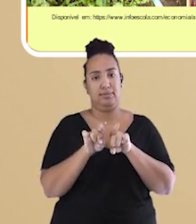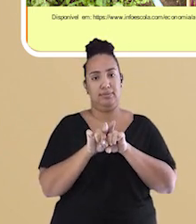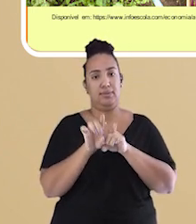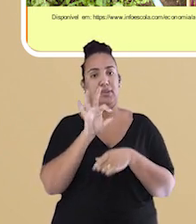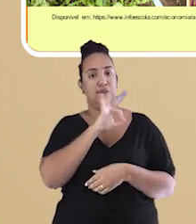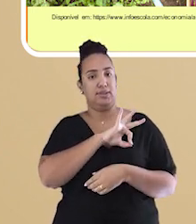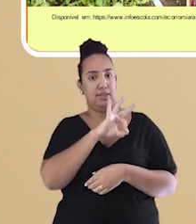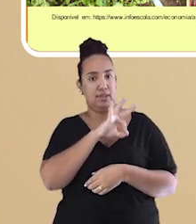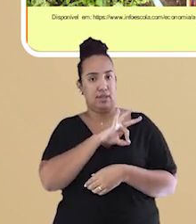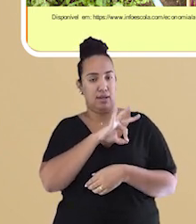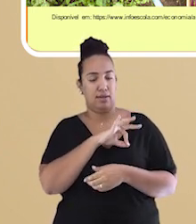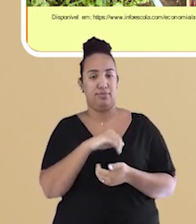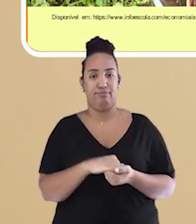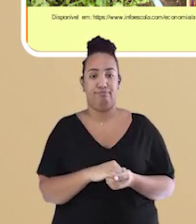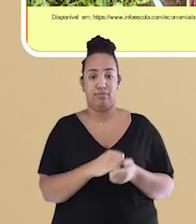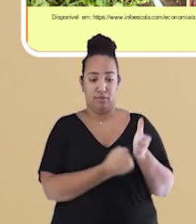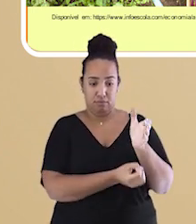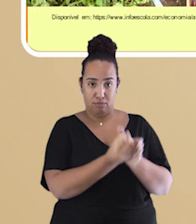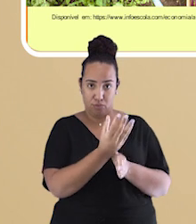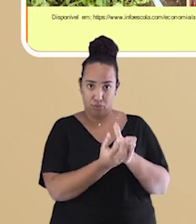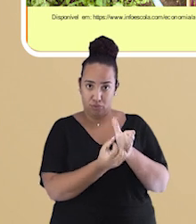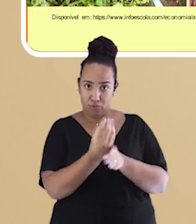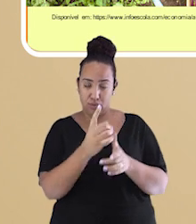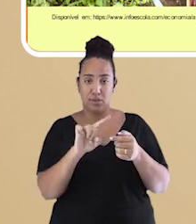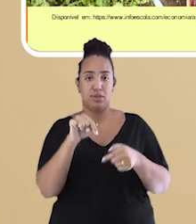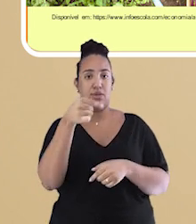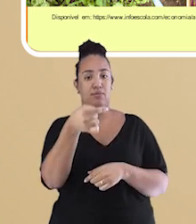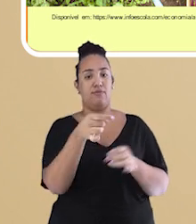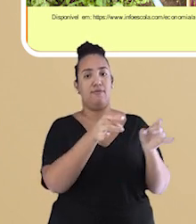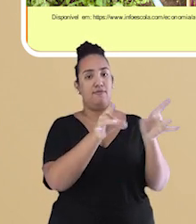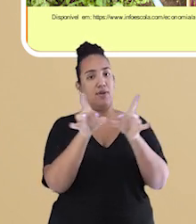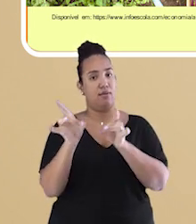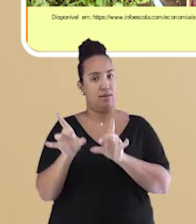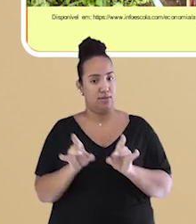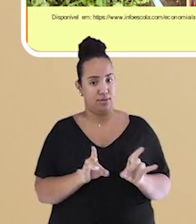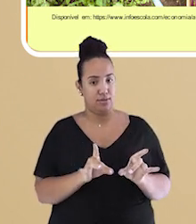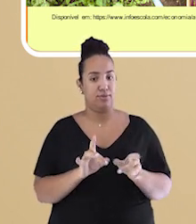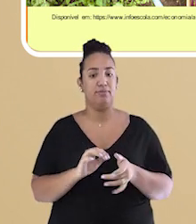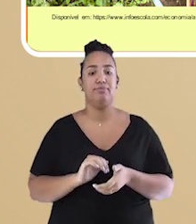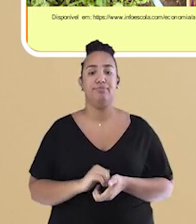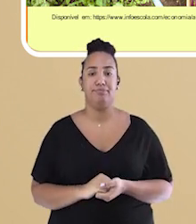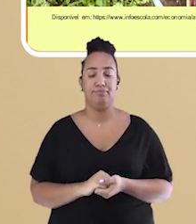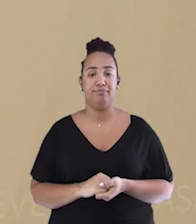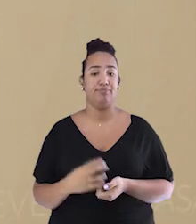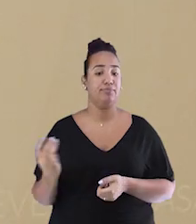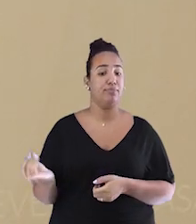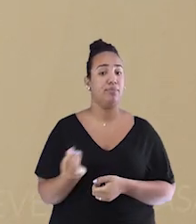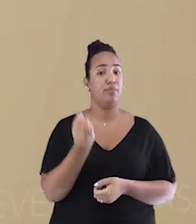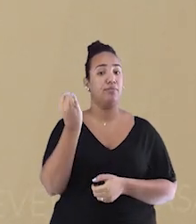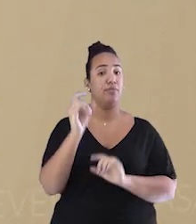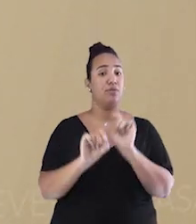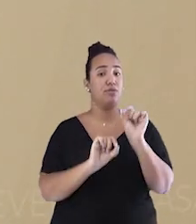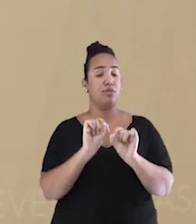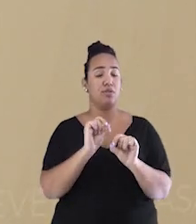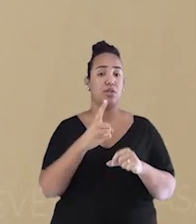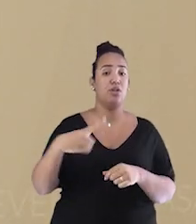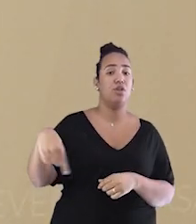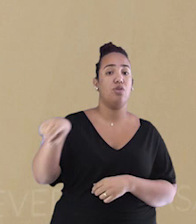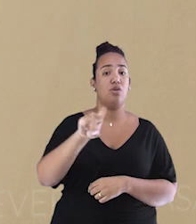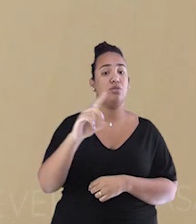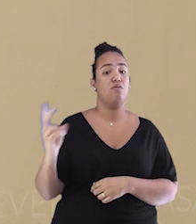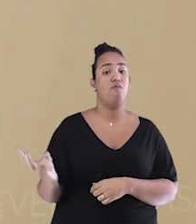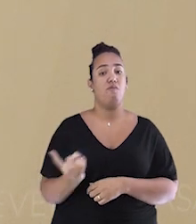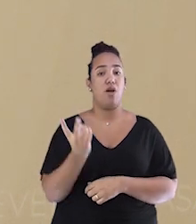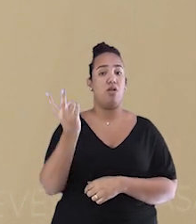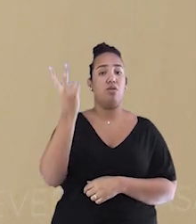renda, ou seja, a família vende o que produz para ter o seu dinheiro. É muito importante